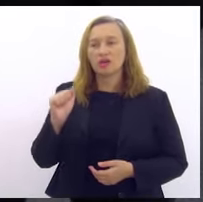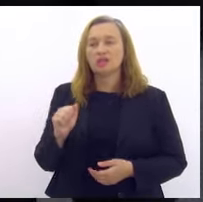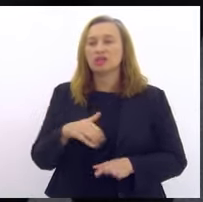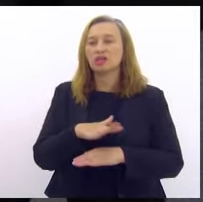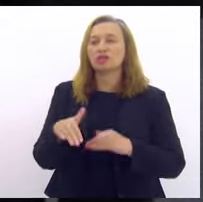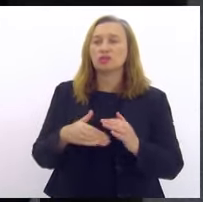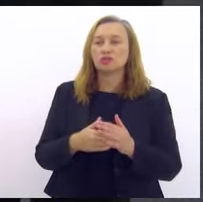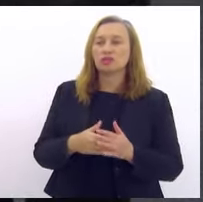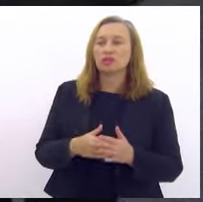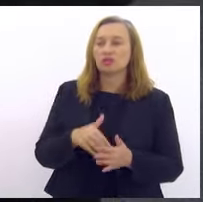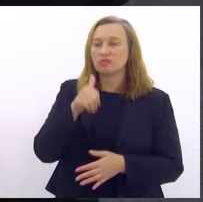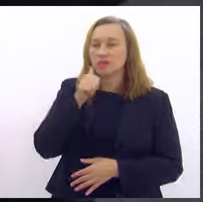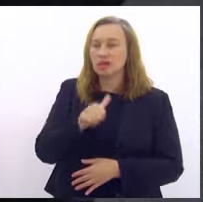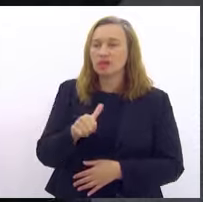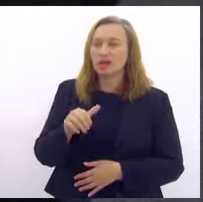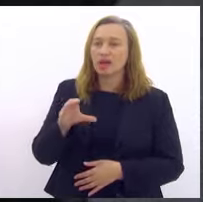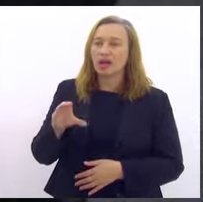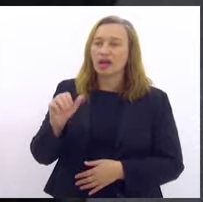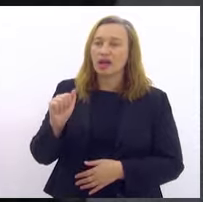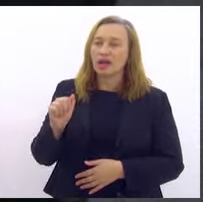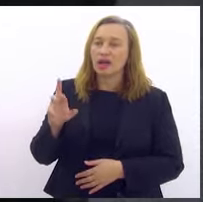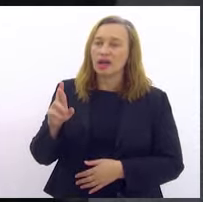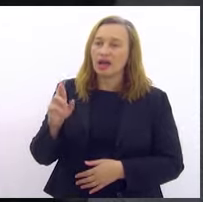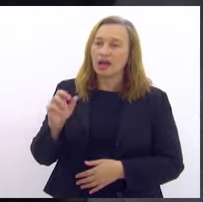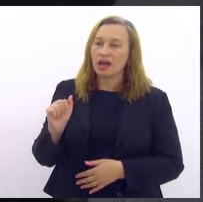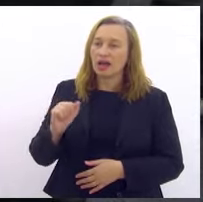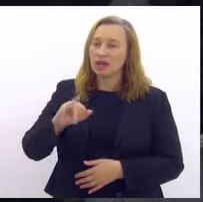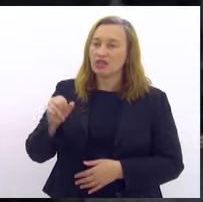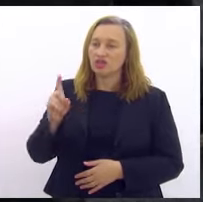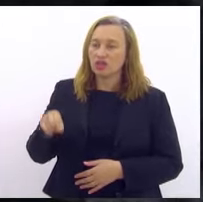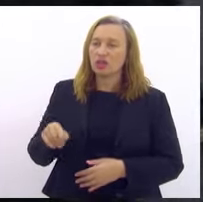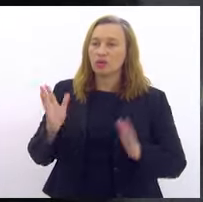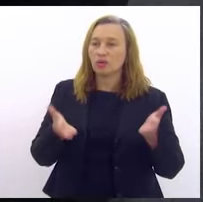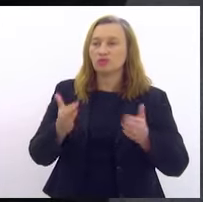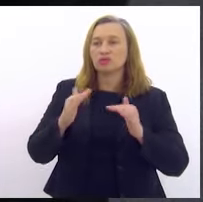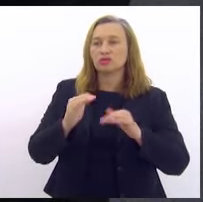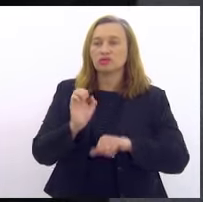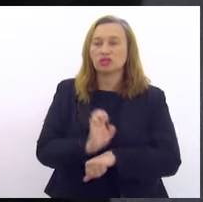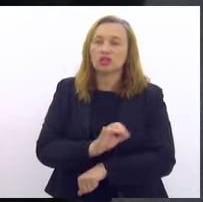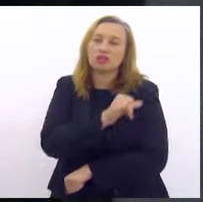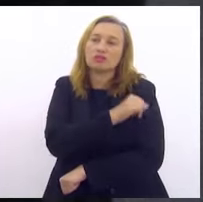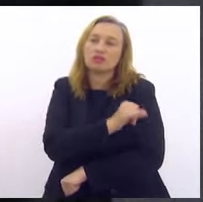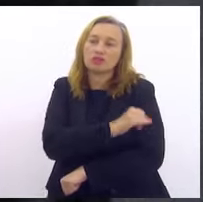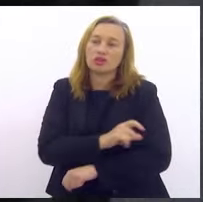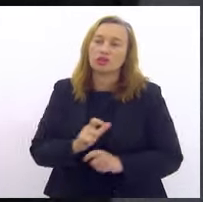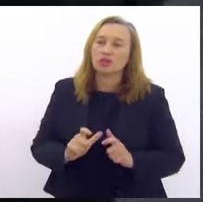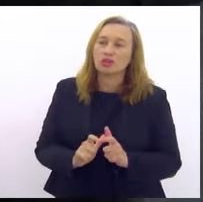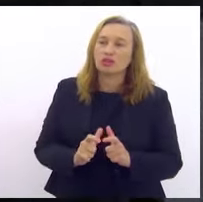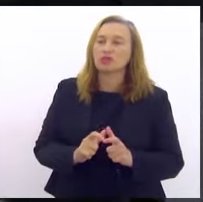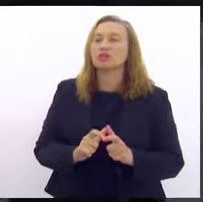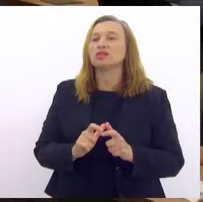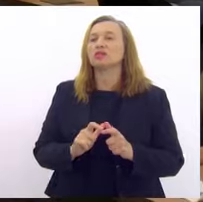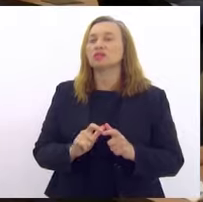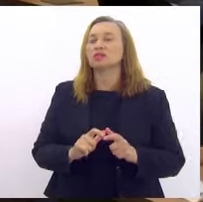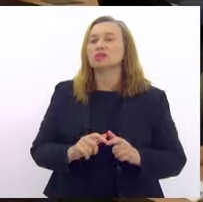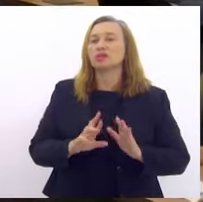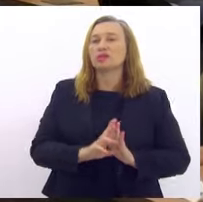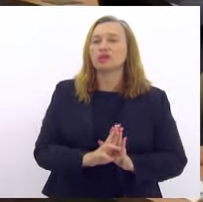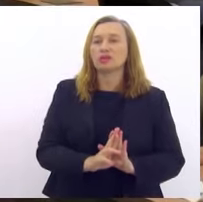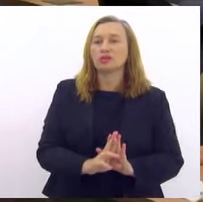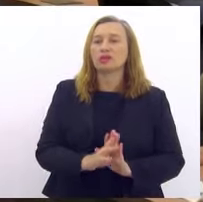as baianas do Acarajé, que hoje, no estado do Rio de Janeiro, faz com que essa iguaria também seja reconhecida.